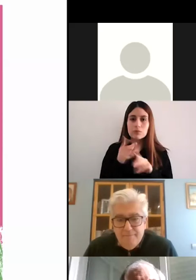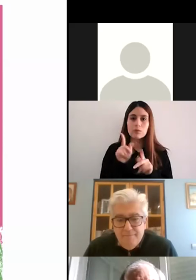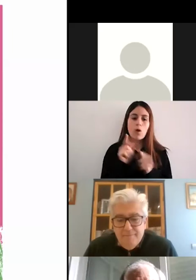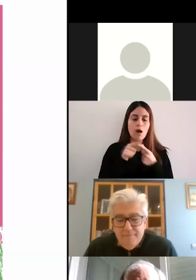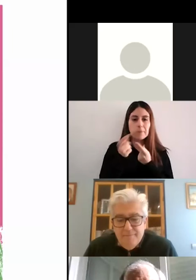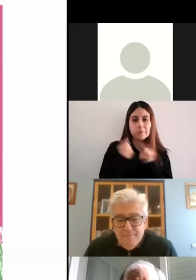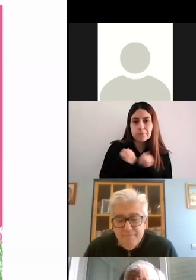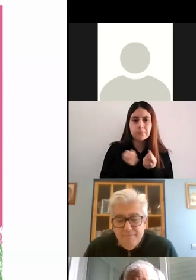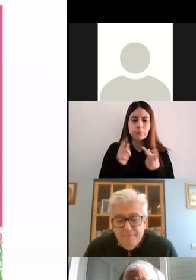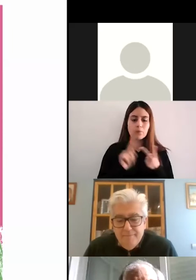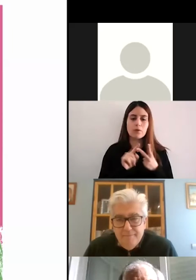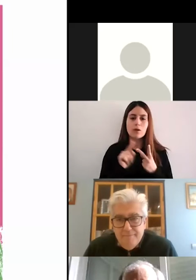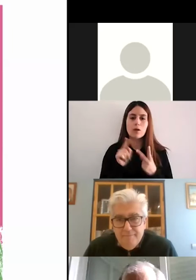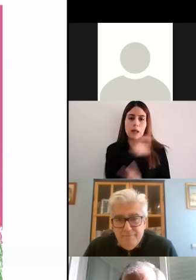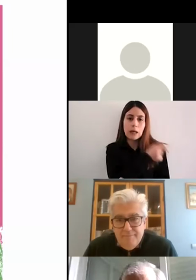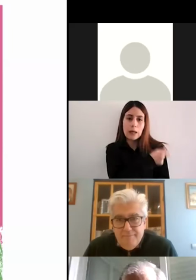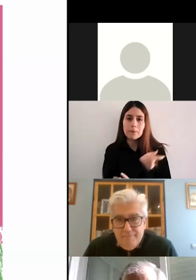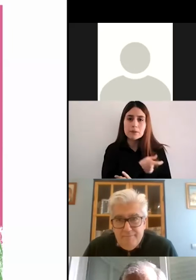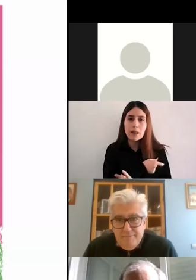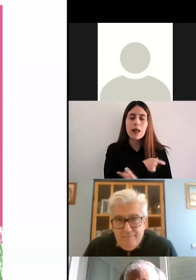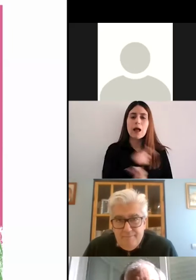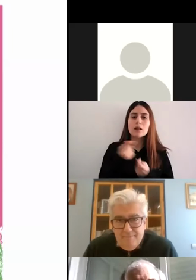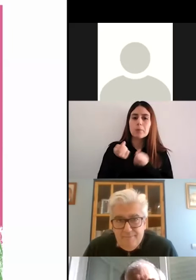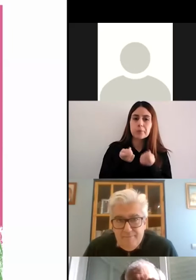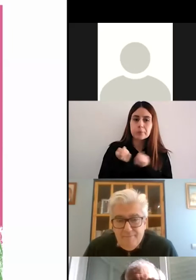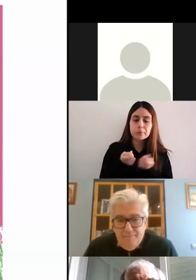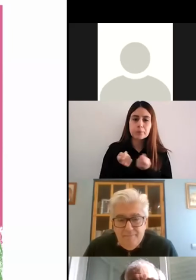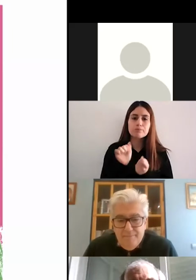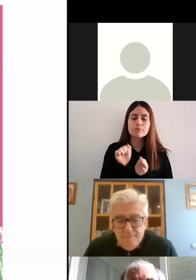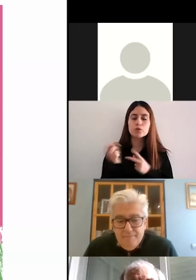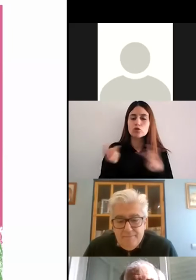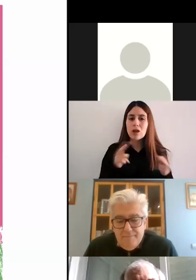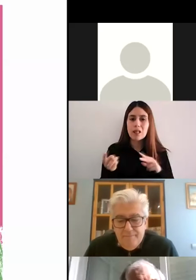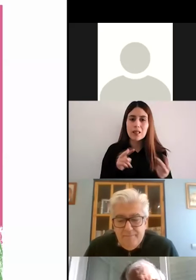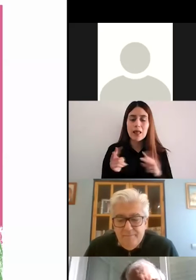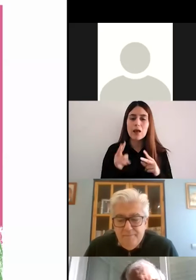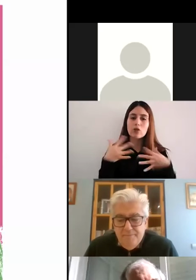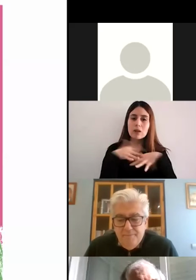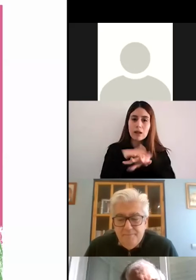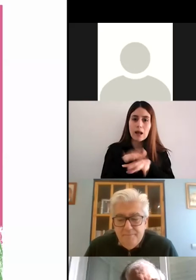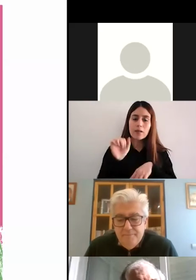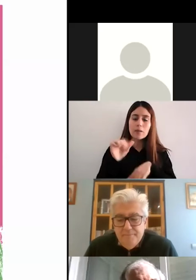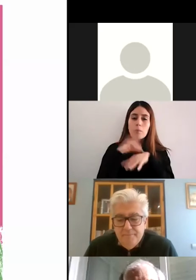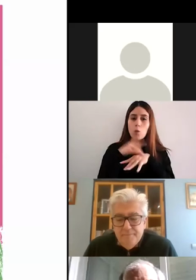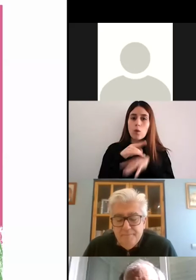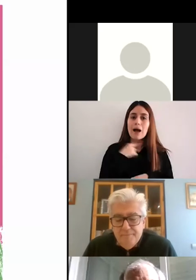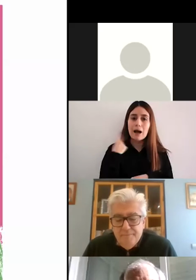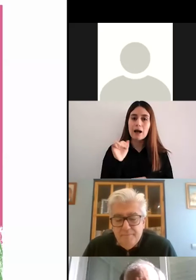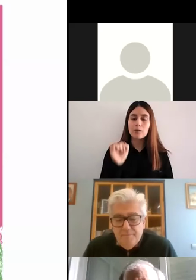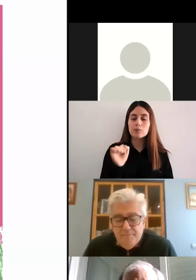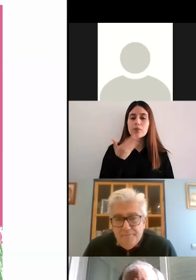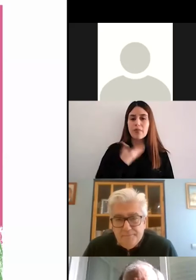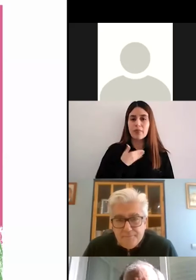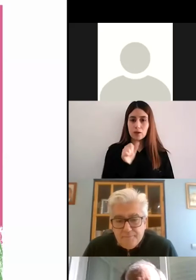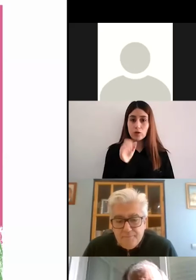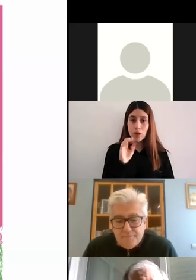moderador, de representante e coordenador da Estratégia Integrada para as Doenças Raras da Direção-Geral da